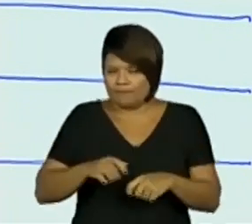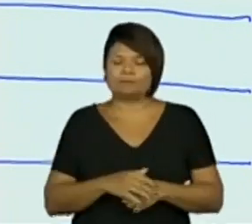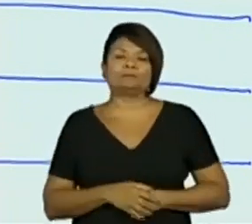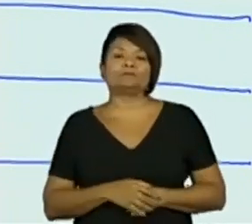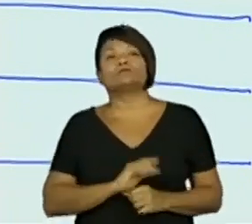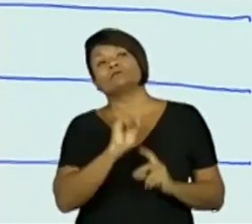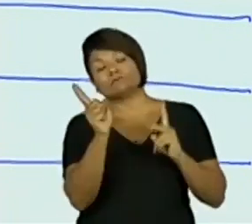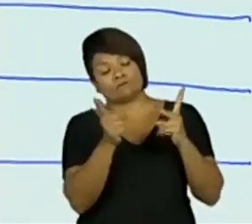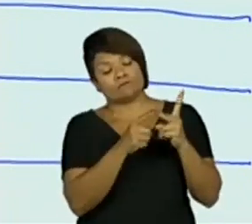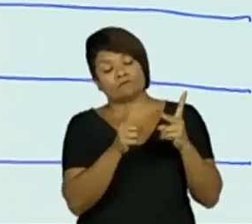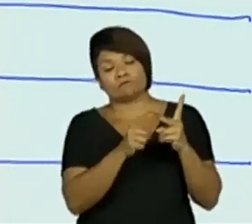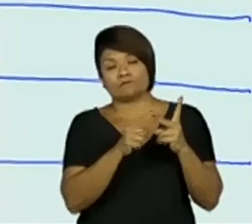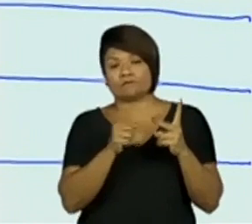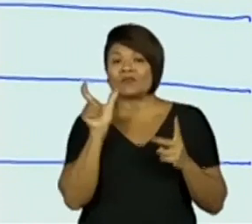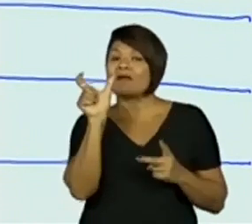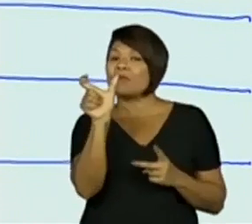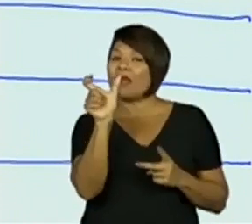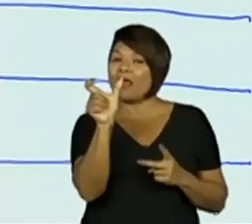Condensação